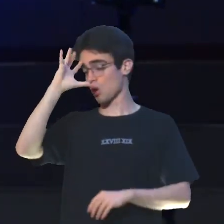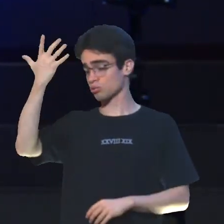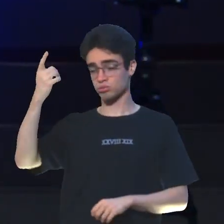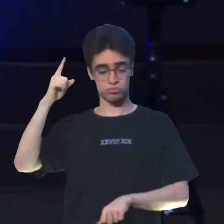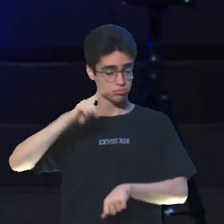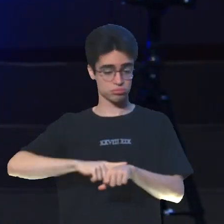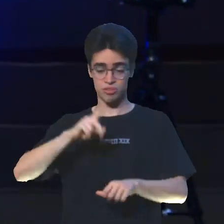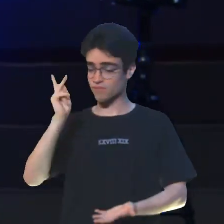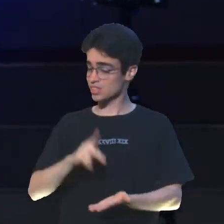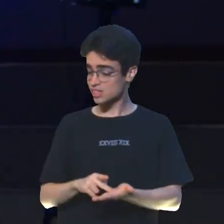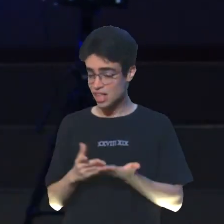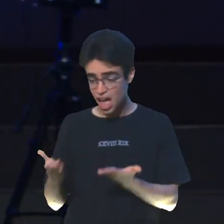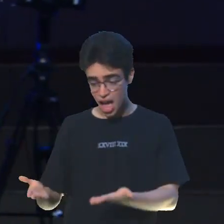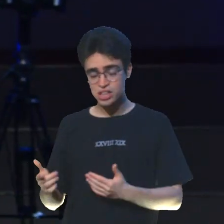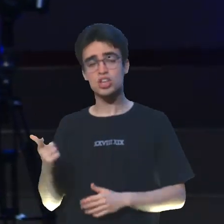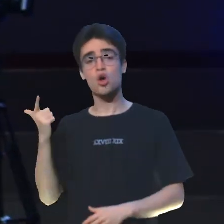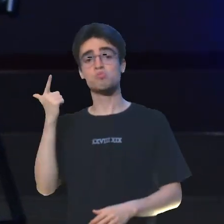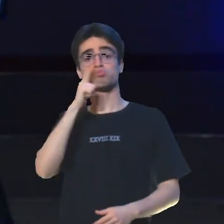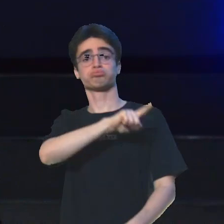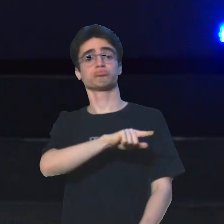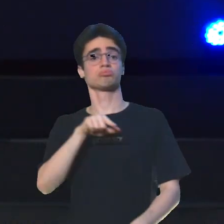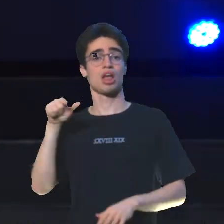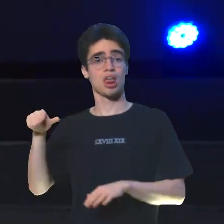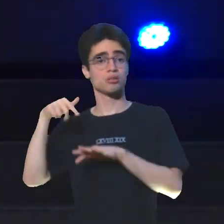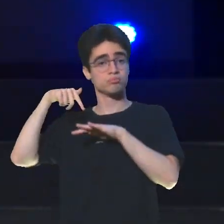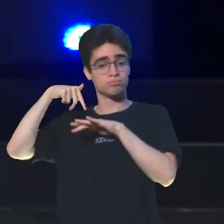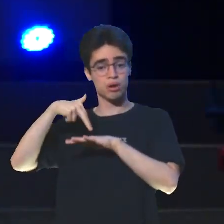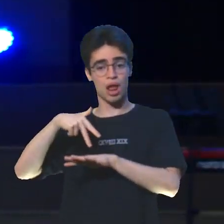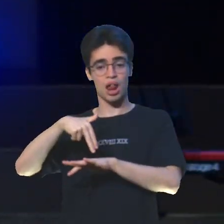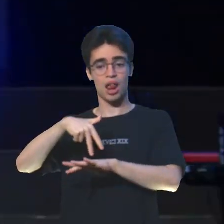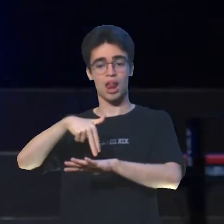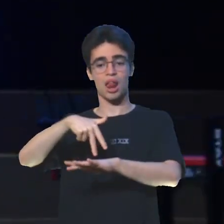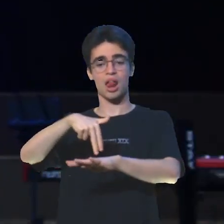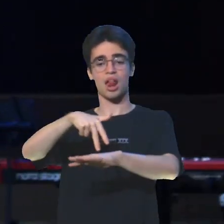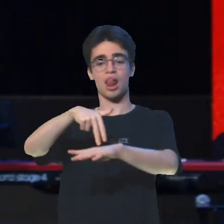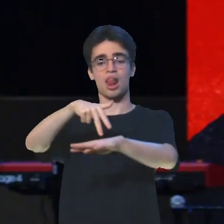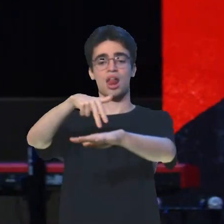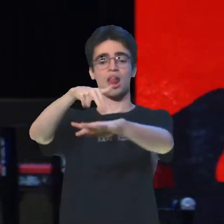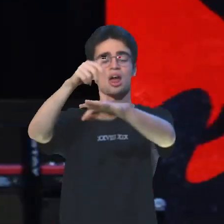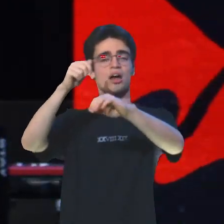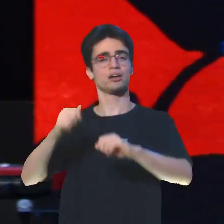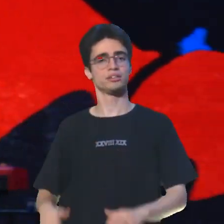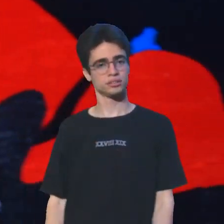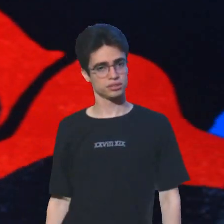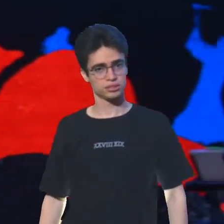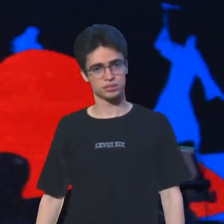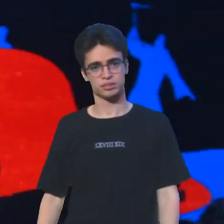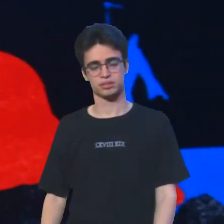real que aquele homem conseguiu caminhar sobre as águas.